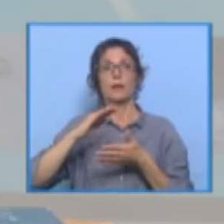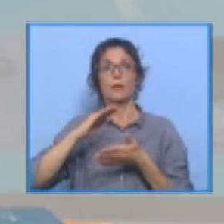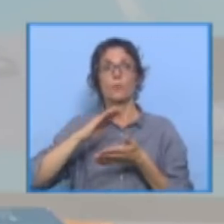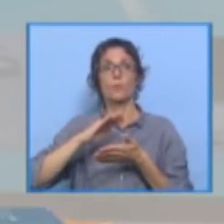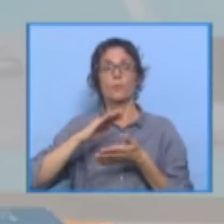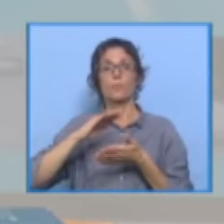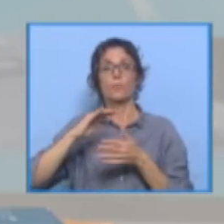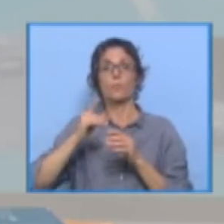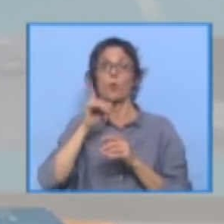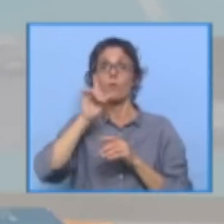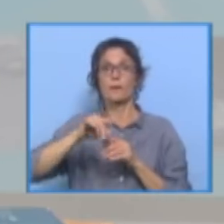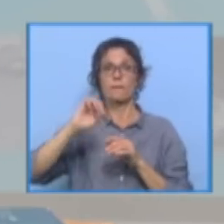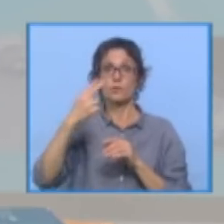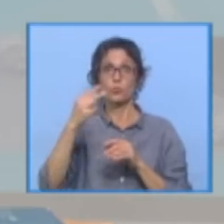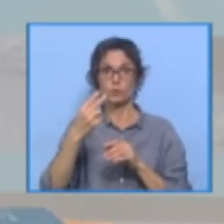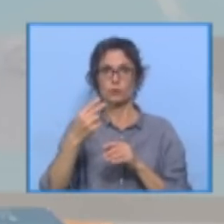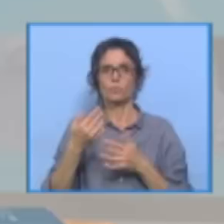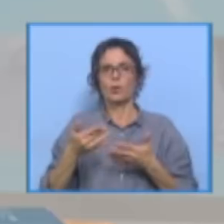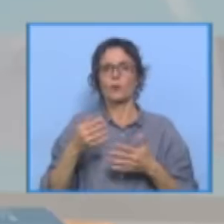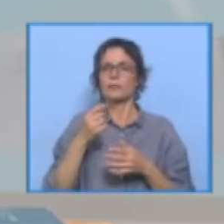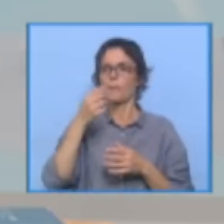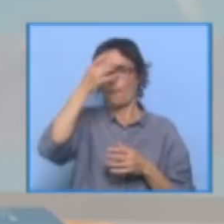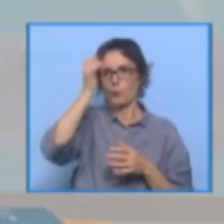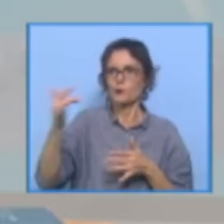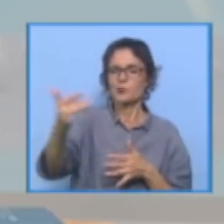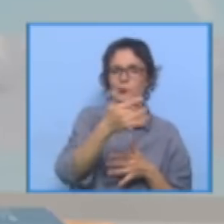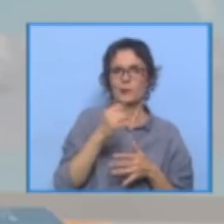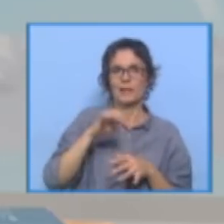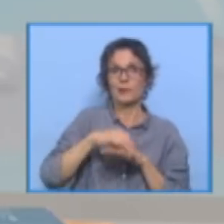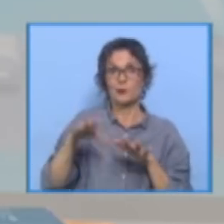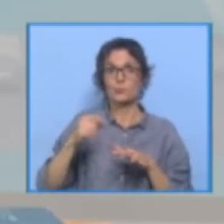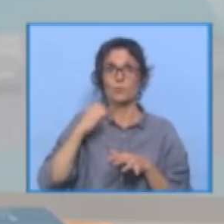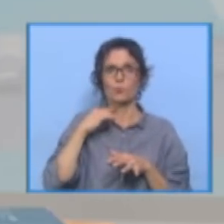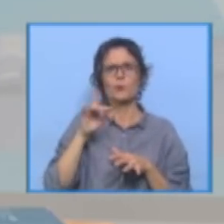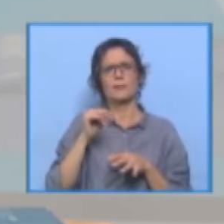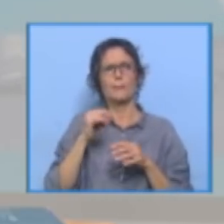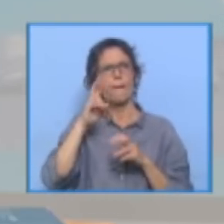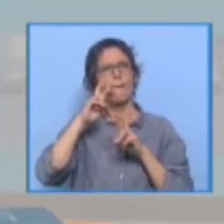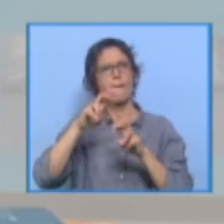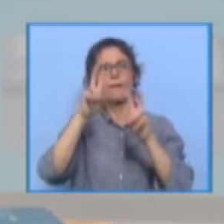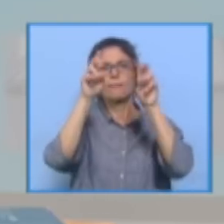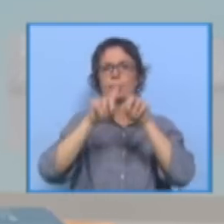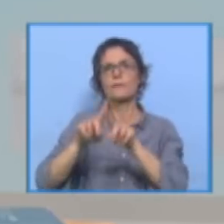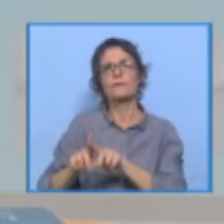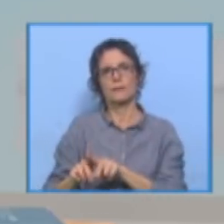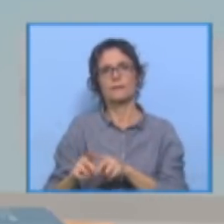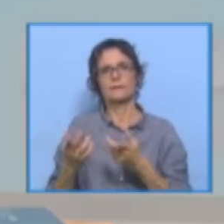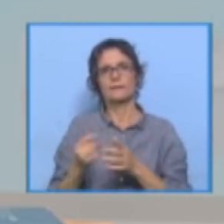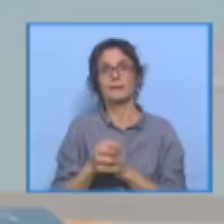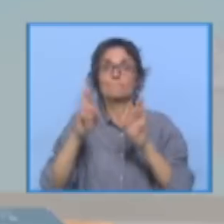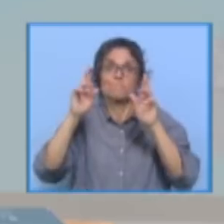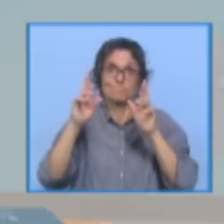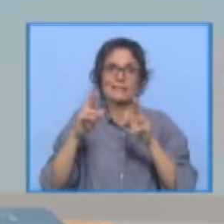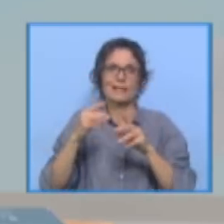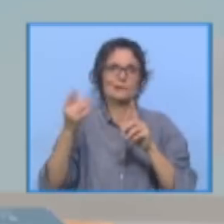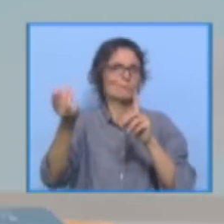recolher opiniões sobre este curso, também pedir a participação, temas que as pessoas estejam interessadas a ouvir. Em outubro teremos uma nova sessão, que esperemos que tenha o